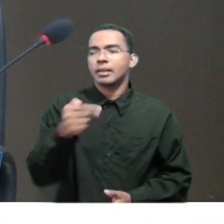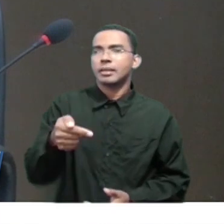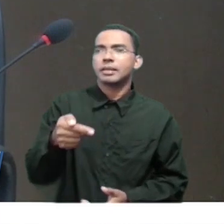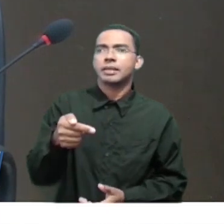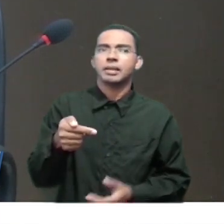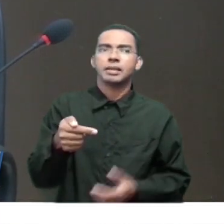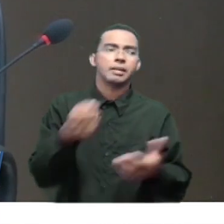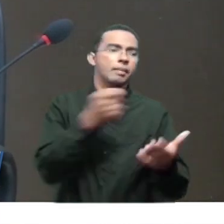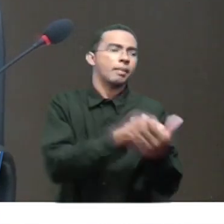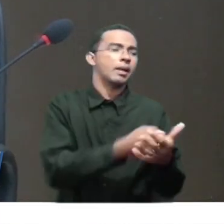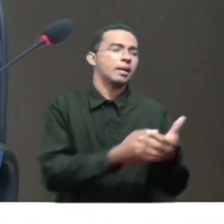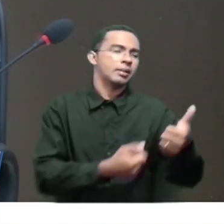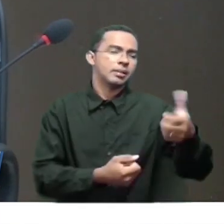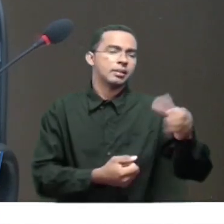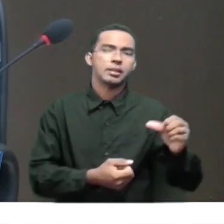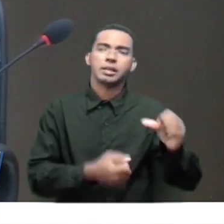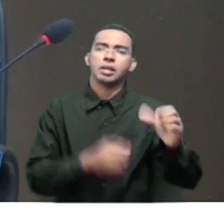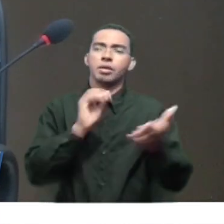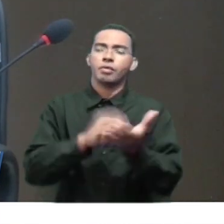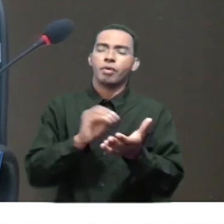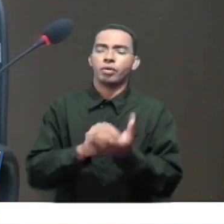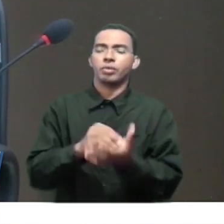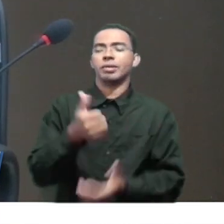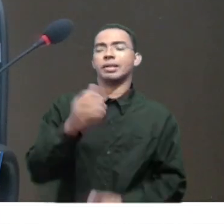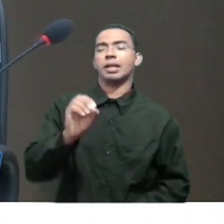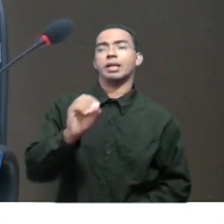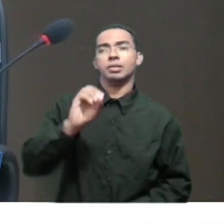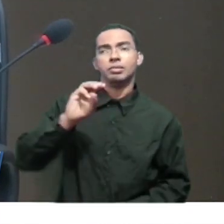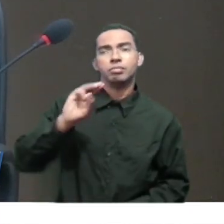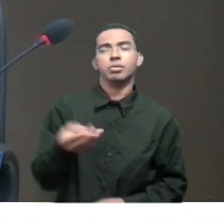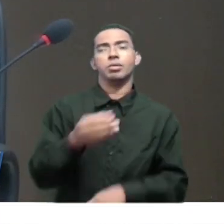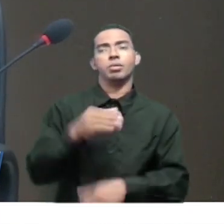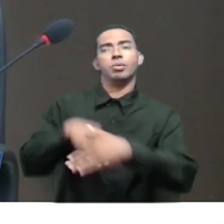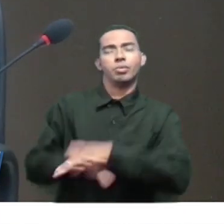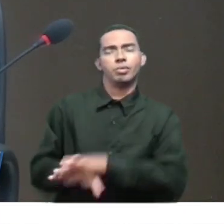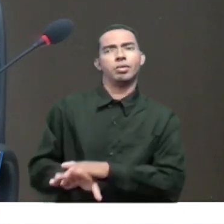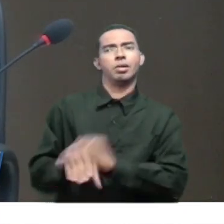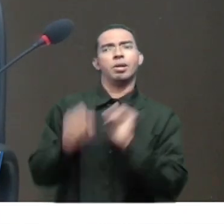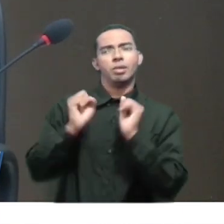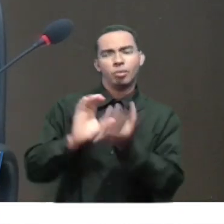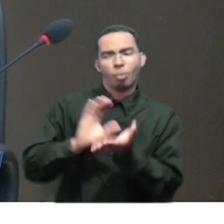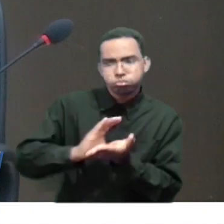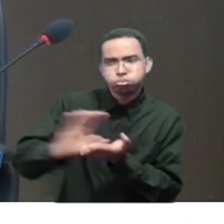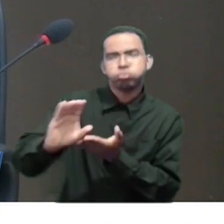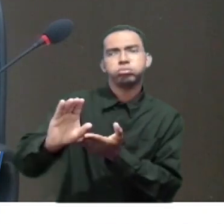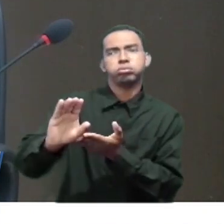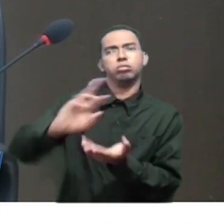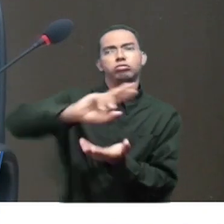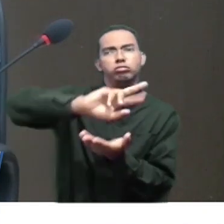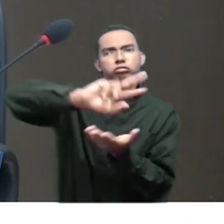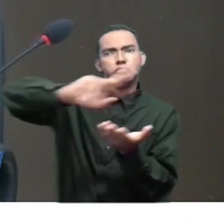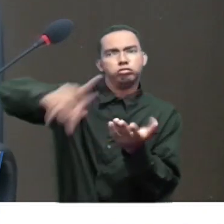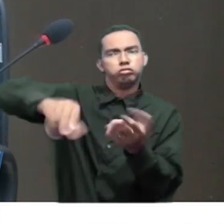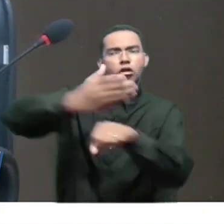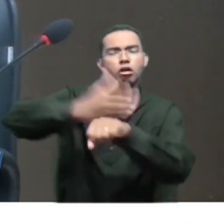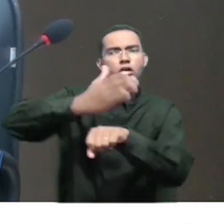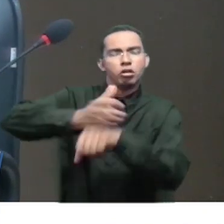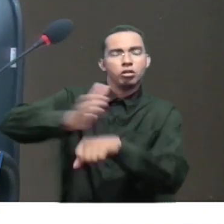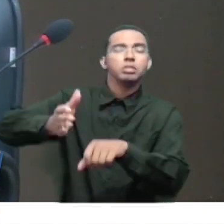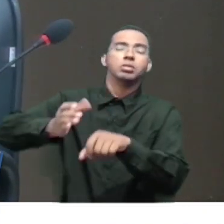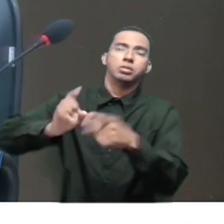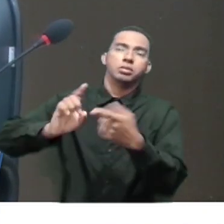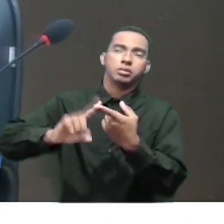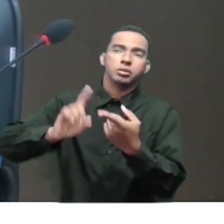16. Sobrou mais de 10 milhões de segurança pública. Poderia ter investido num monte de coisa, em treinamentos,